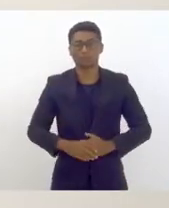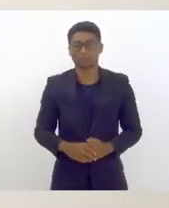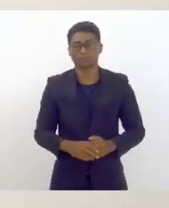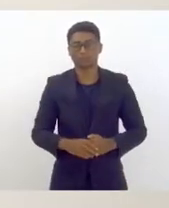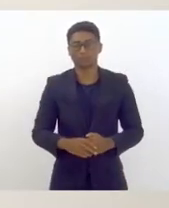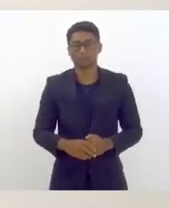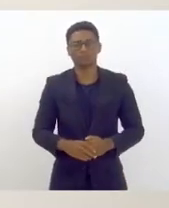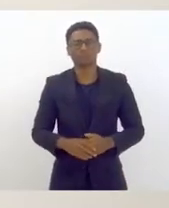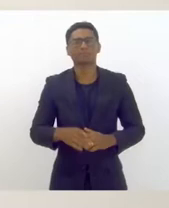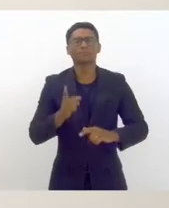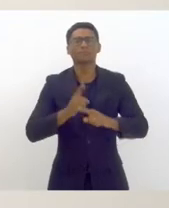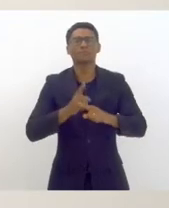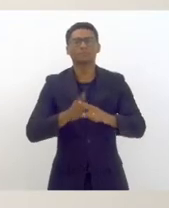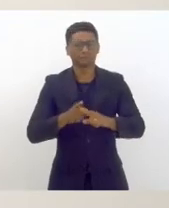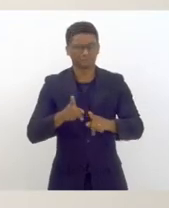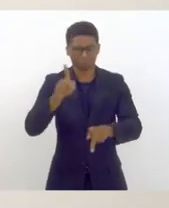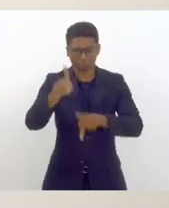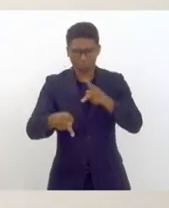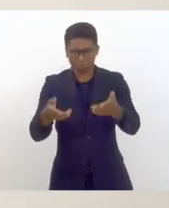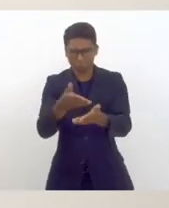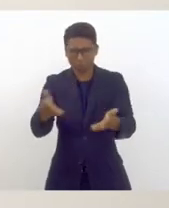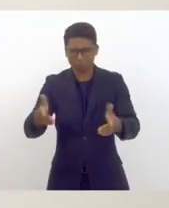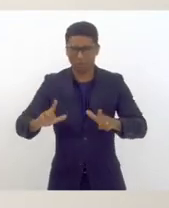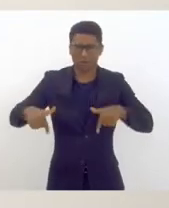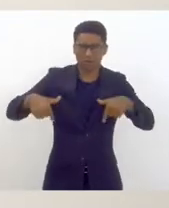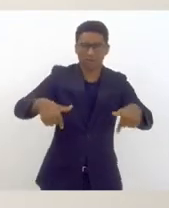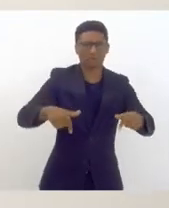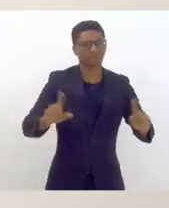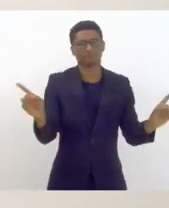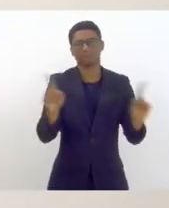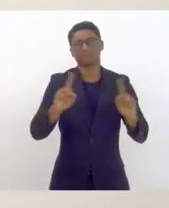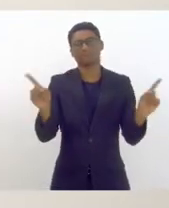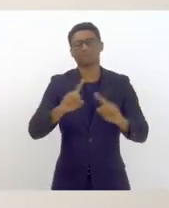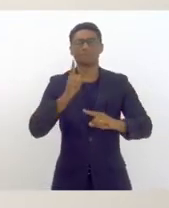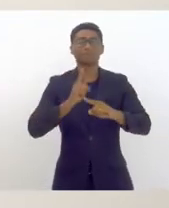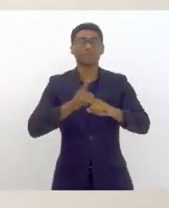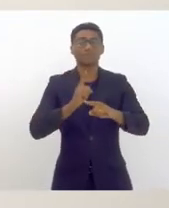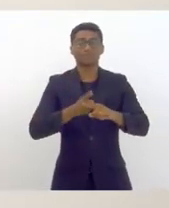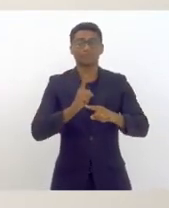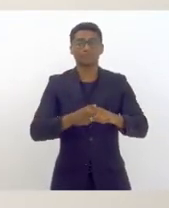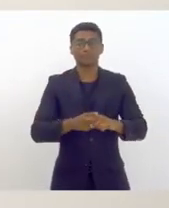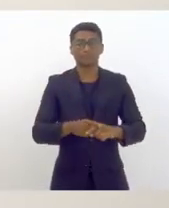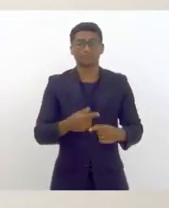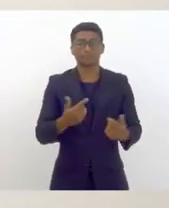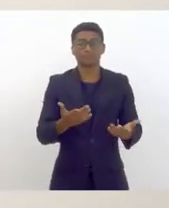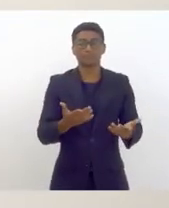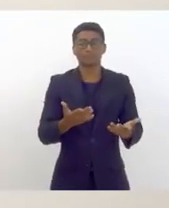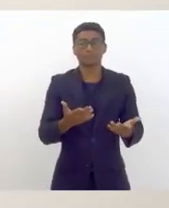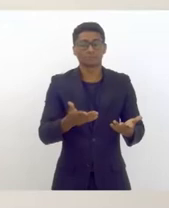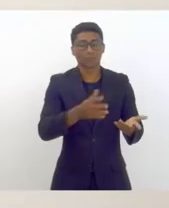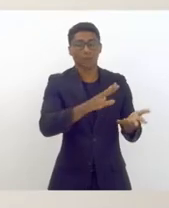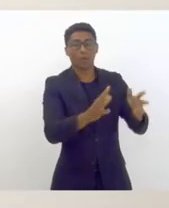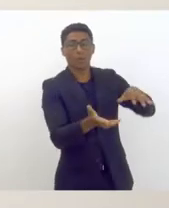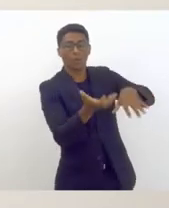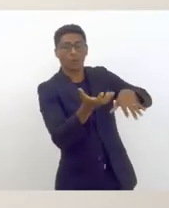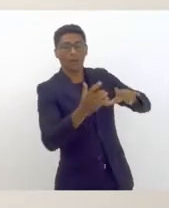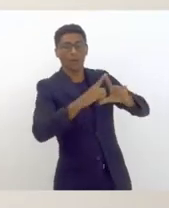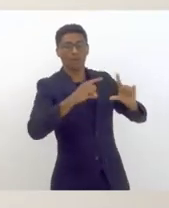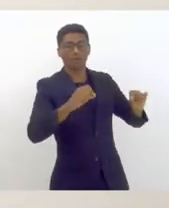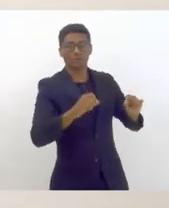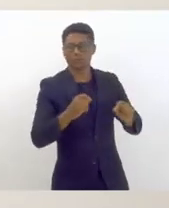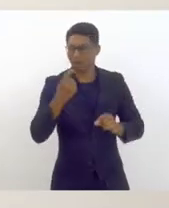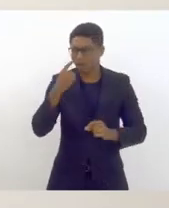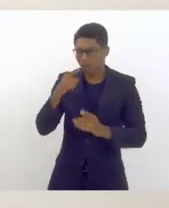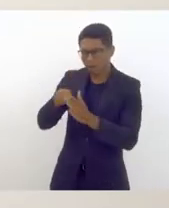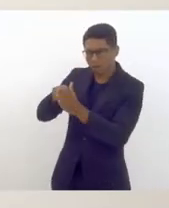por iniciativa popular, porque o Congresso não tinha como aferir se aquelas assinaturas eram efetivamente das pessoas ou não. Portanto,